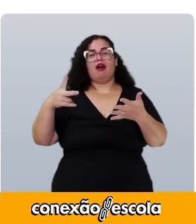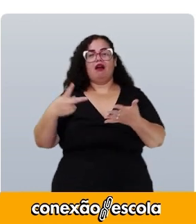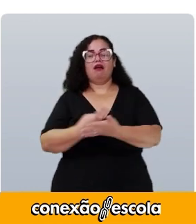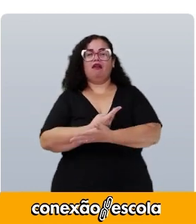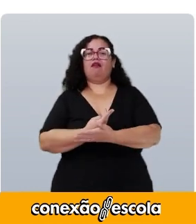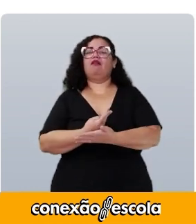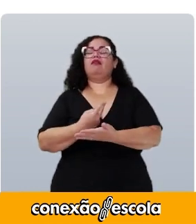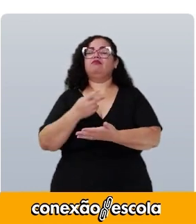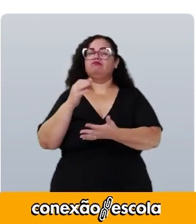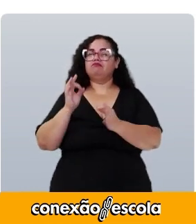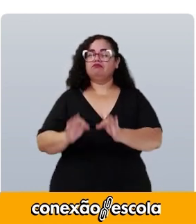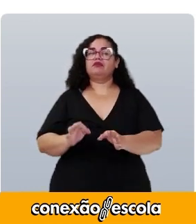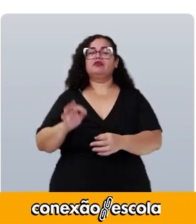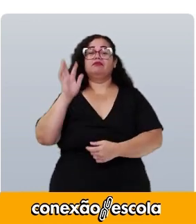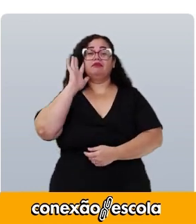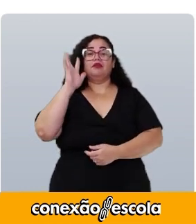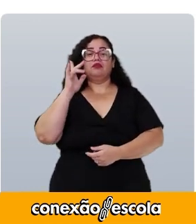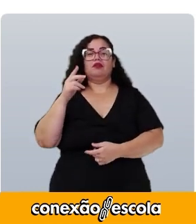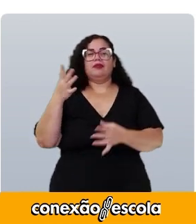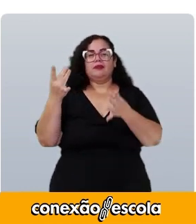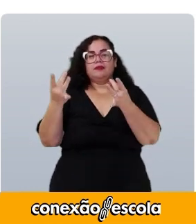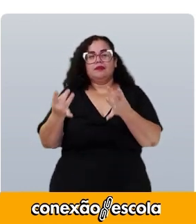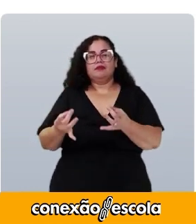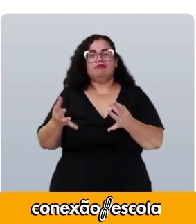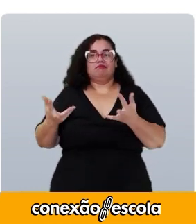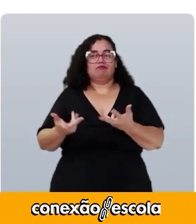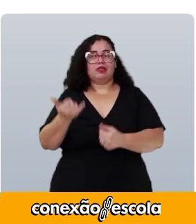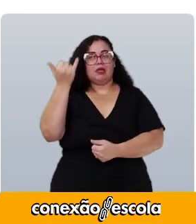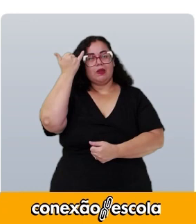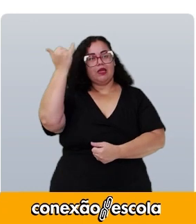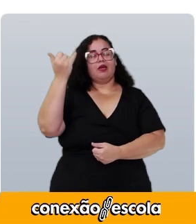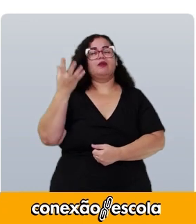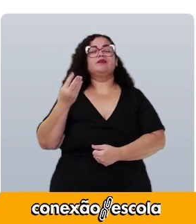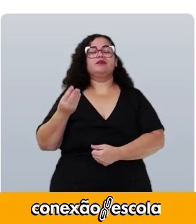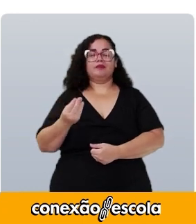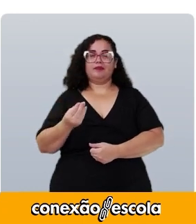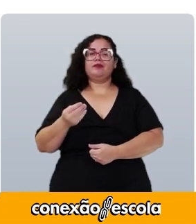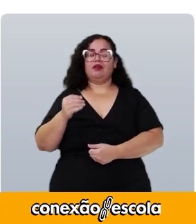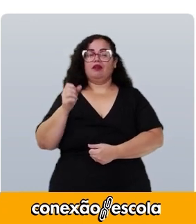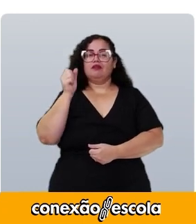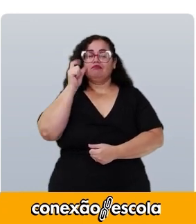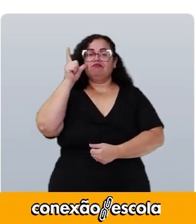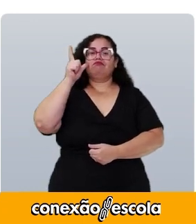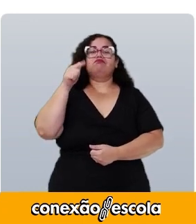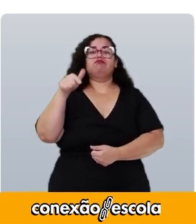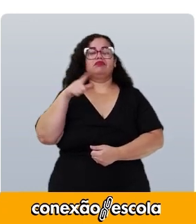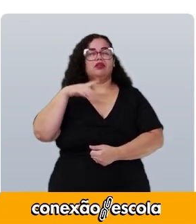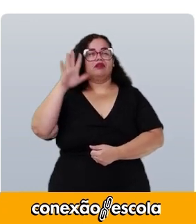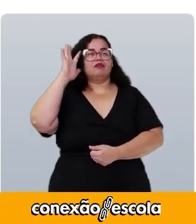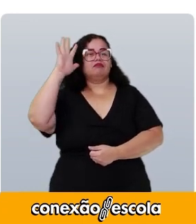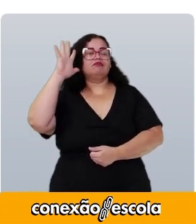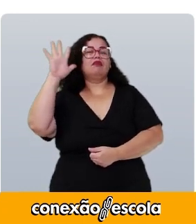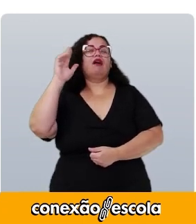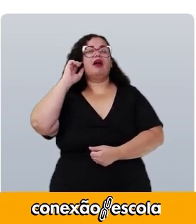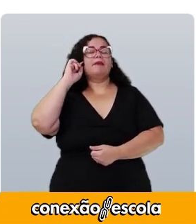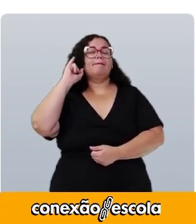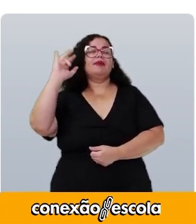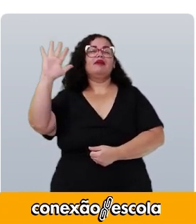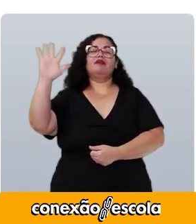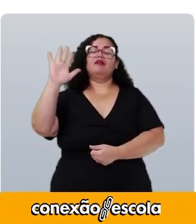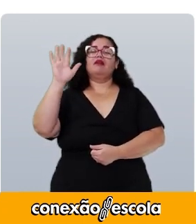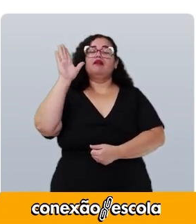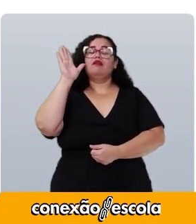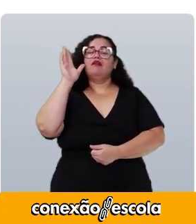e imaginários de forma rica e criativa, despertando a curiosidade, a imaginação, a